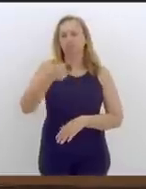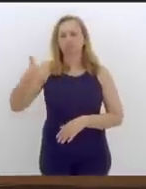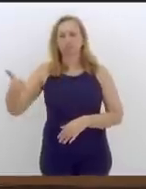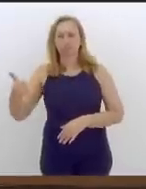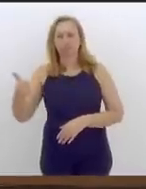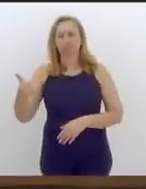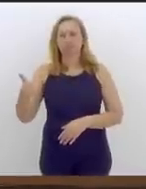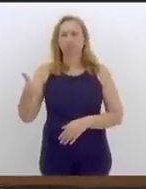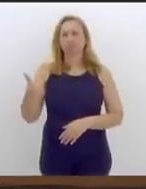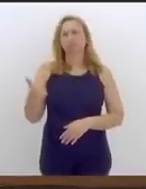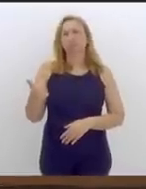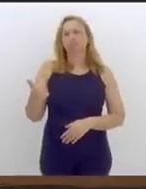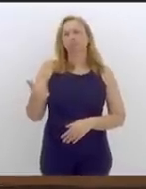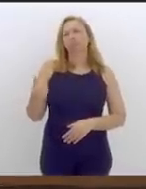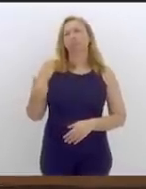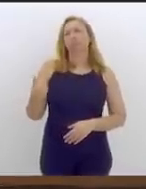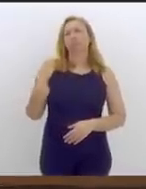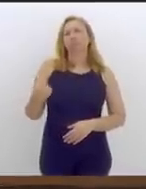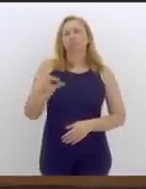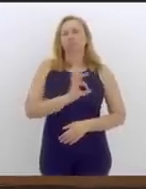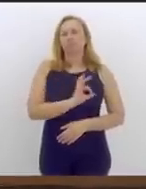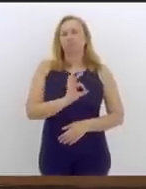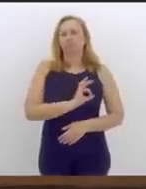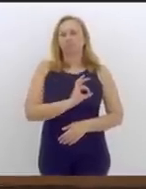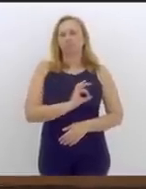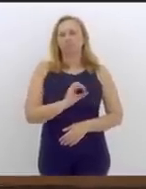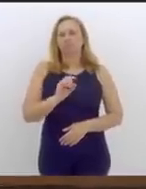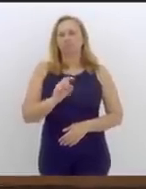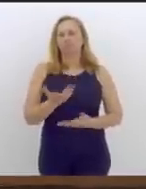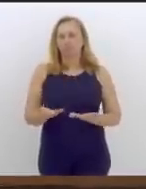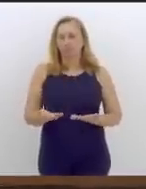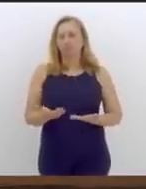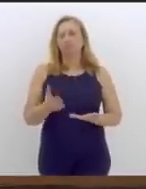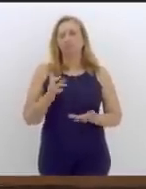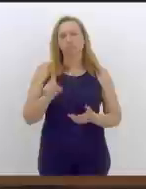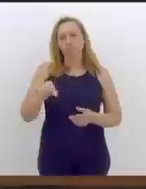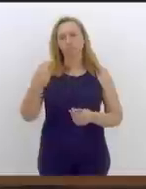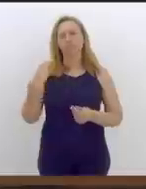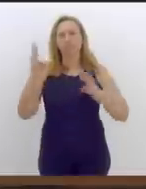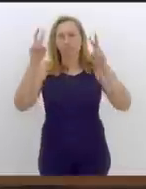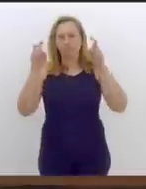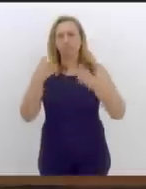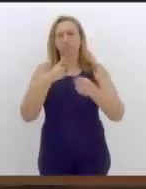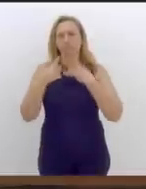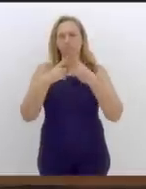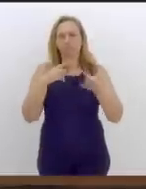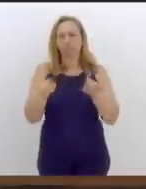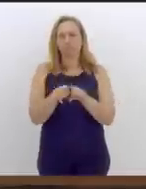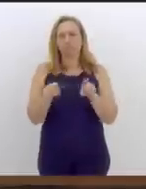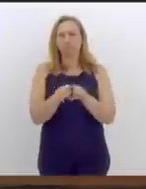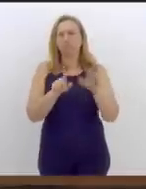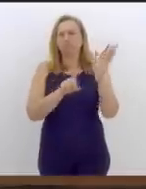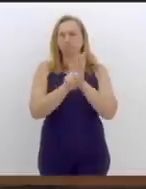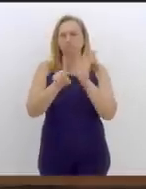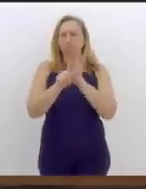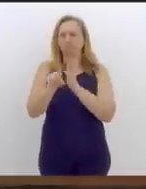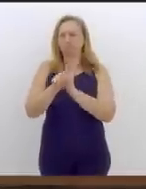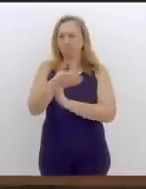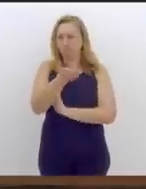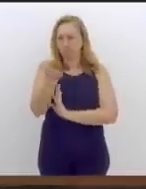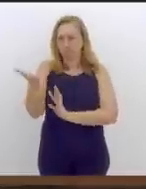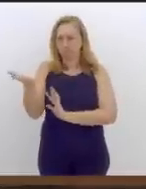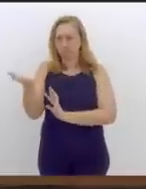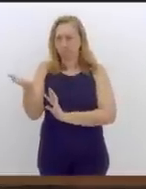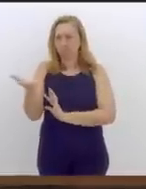reais então assim mas nós temos outro tema que precisam ser debatido E aí eu gostaria de perguntar a vocês aí